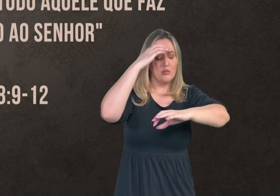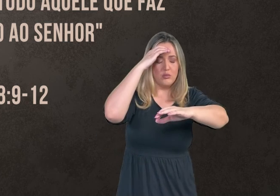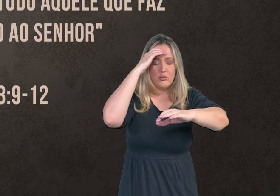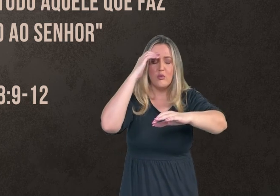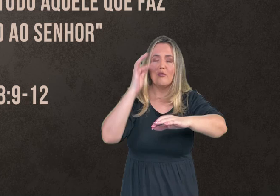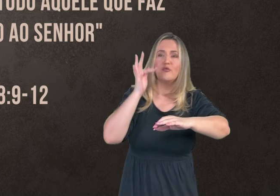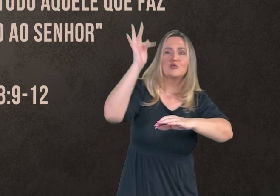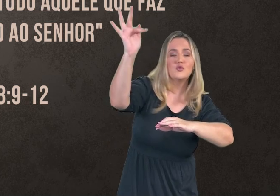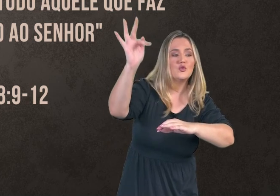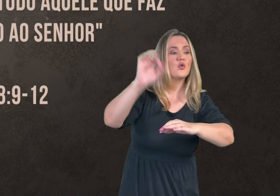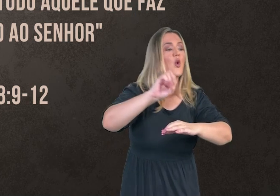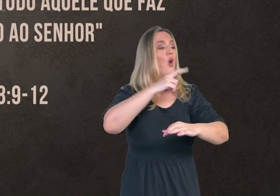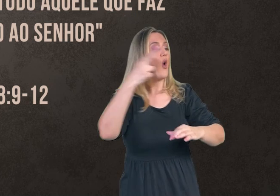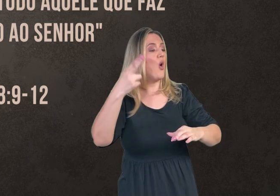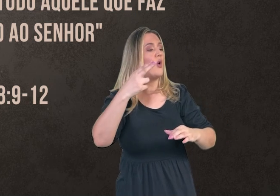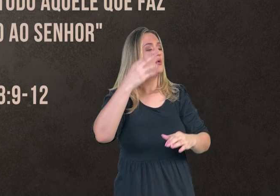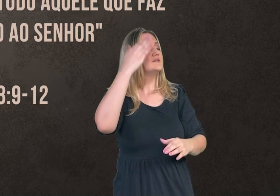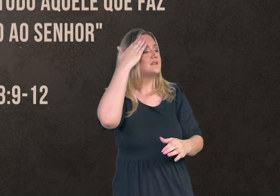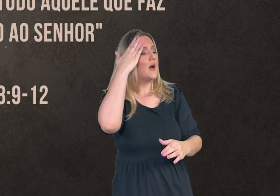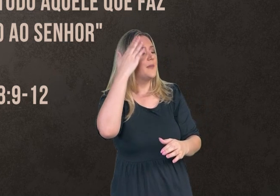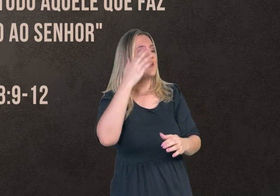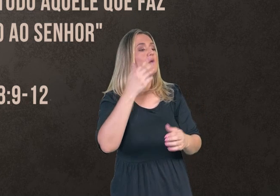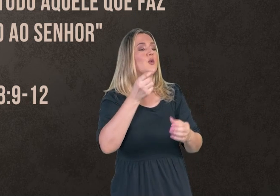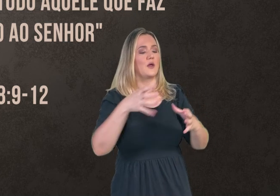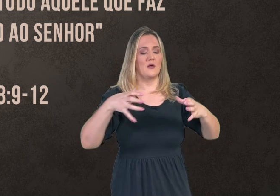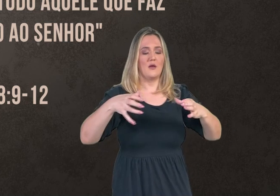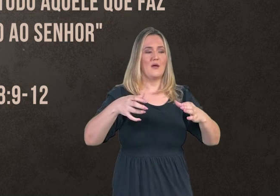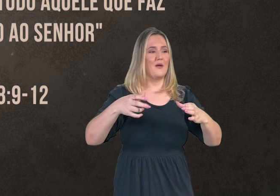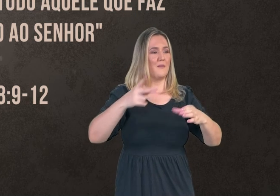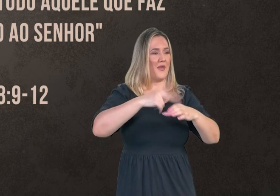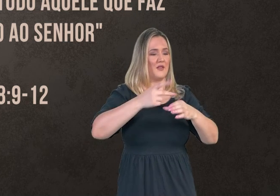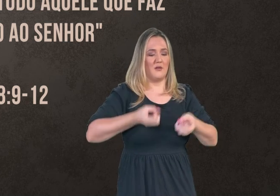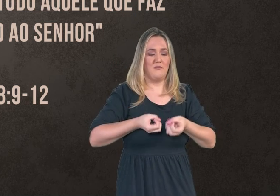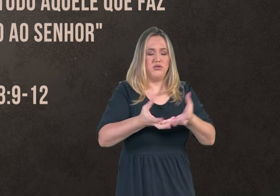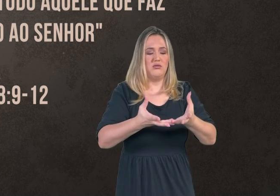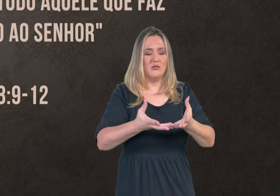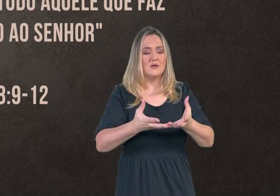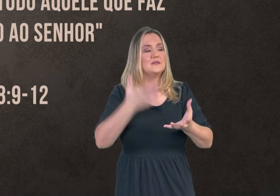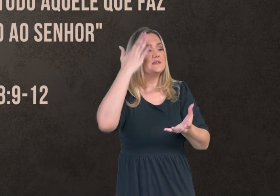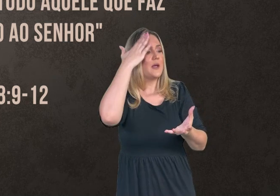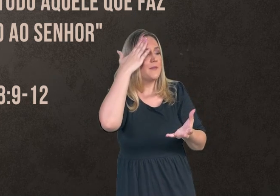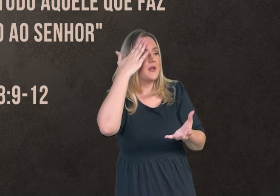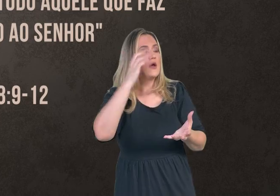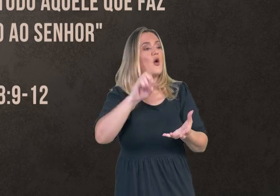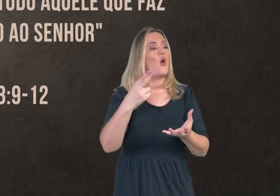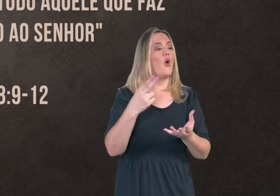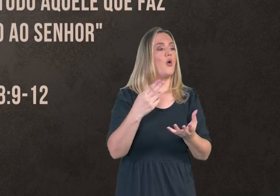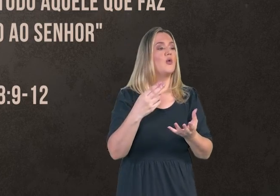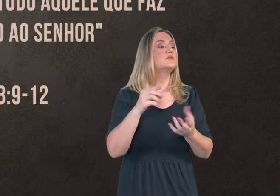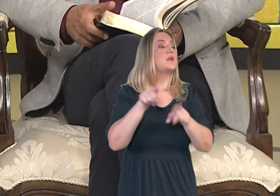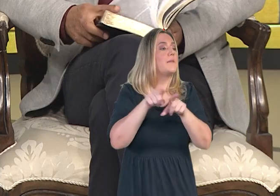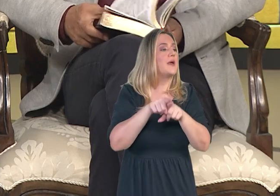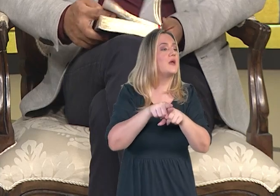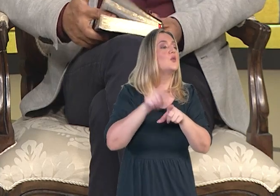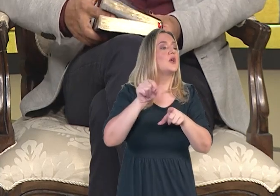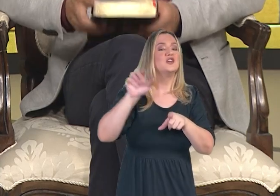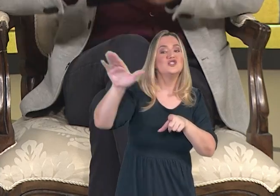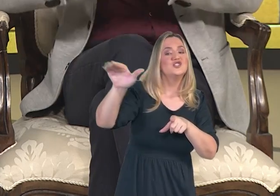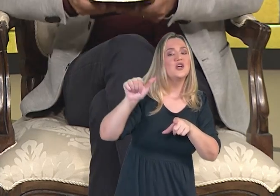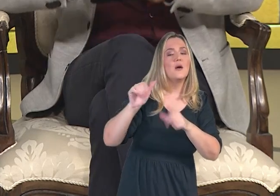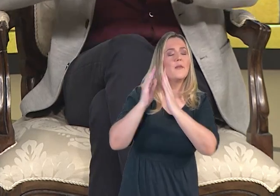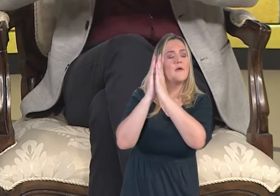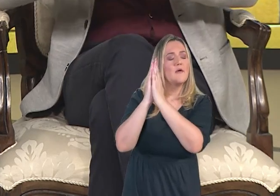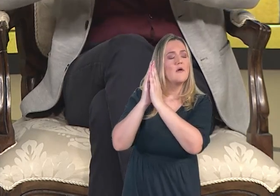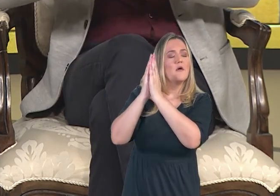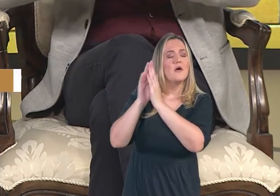magia ou alguém que consulte os mortos, pois todo aquele que faz tal coisa é abominação ao Senhor. Agora